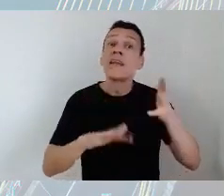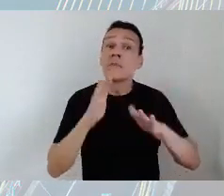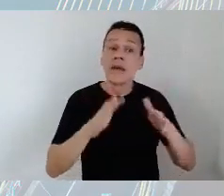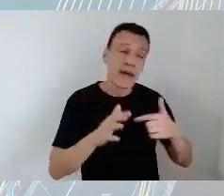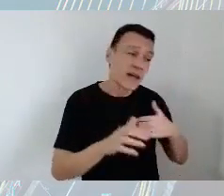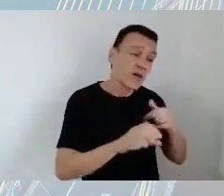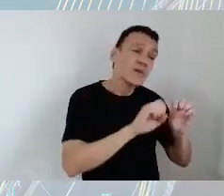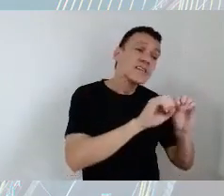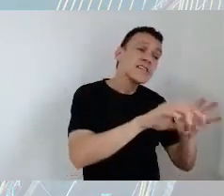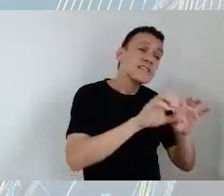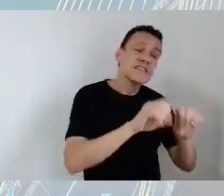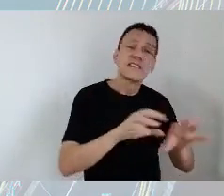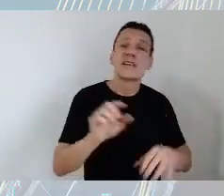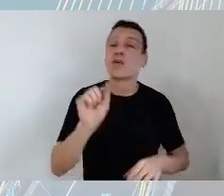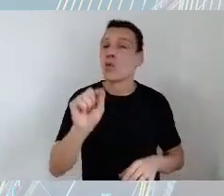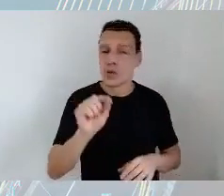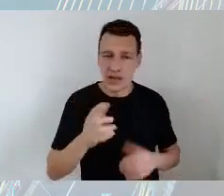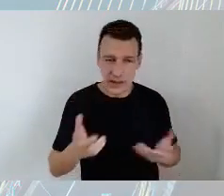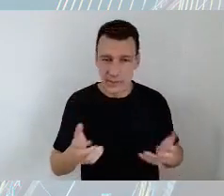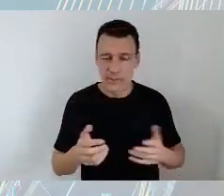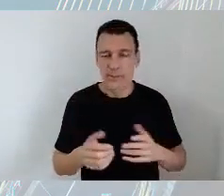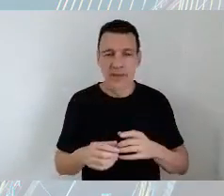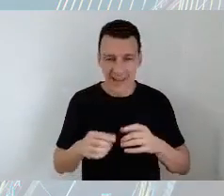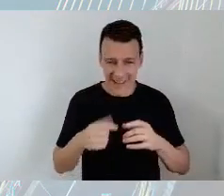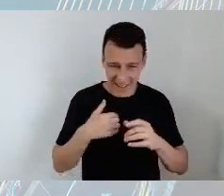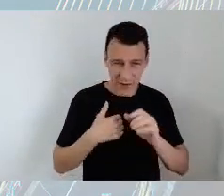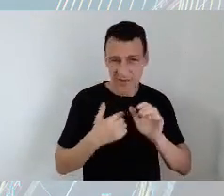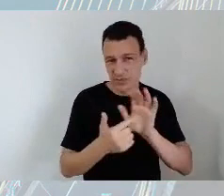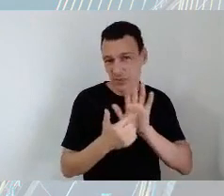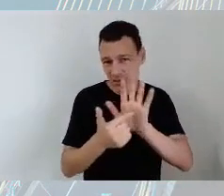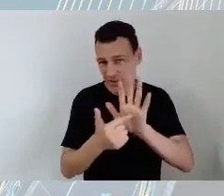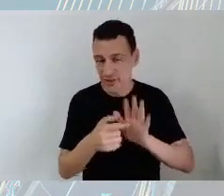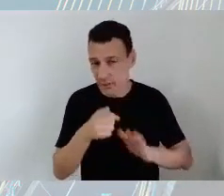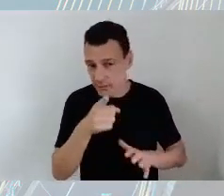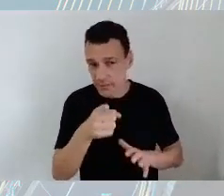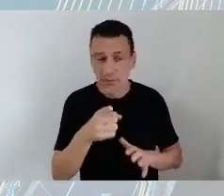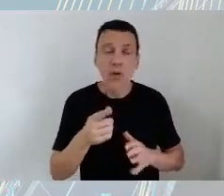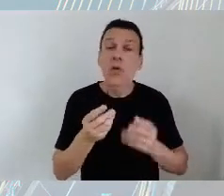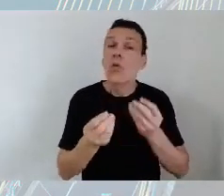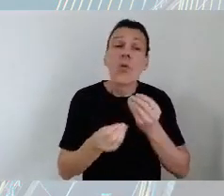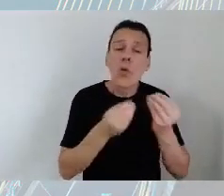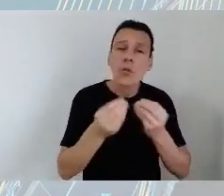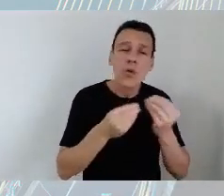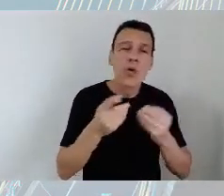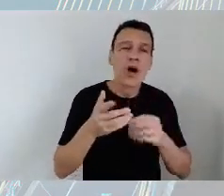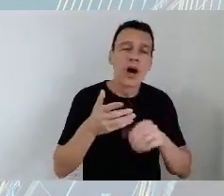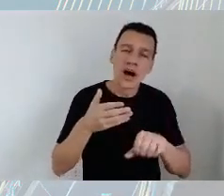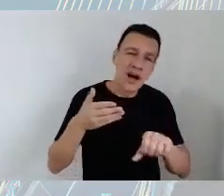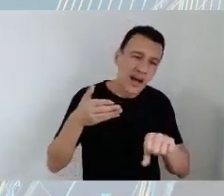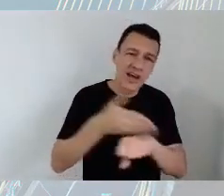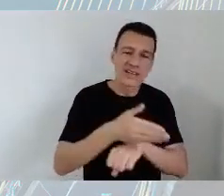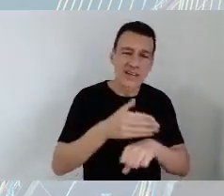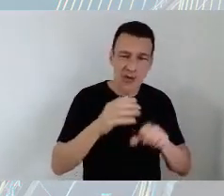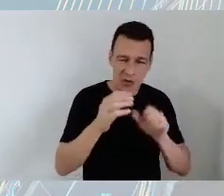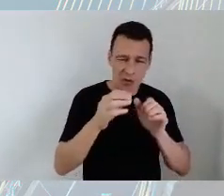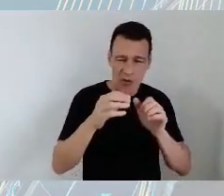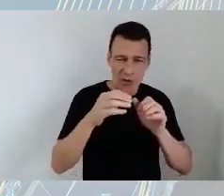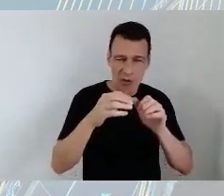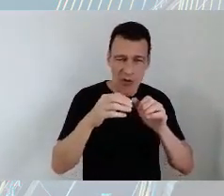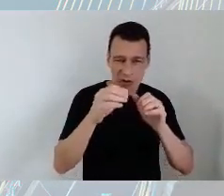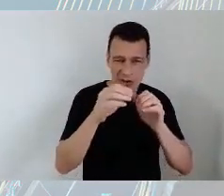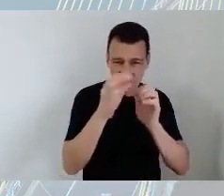estou mostrando como é que é o acionamento de um código em JavaScript. Então, a gente está usando o Node